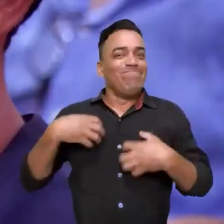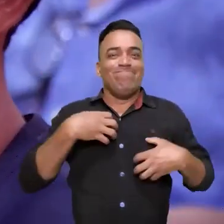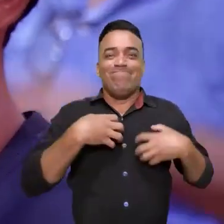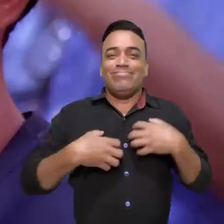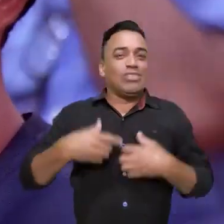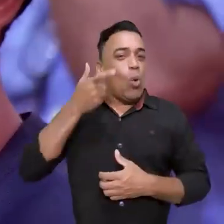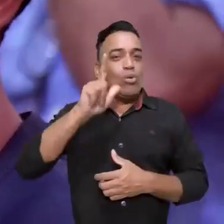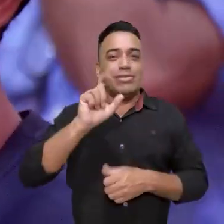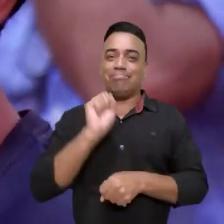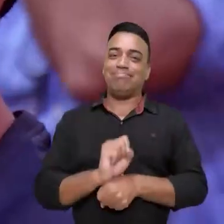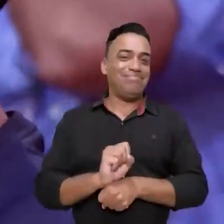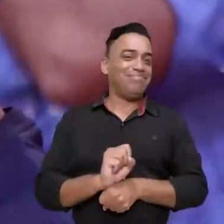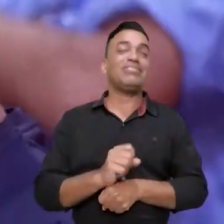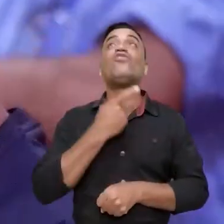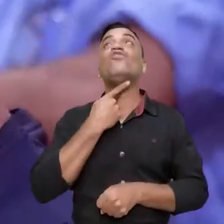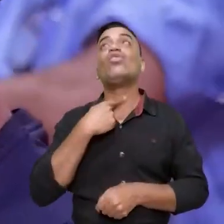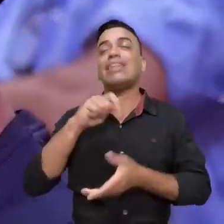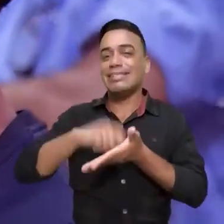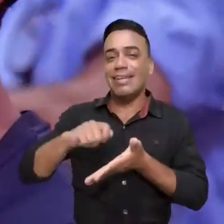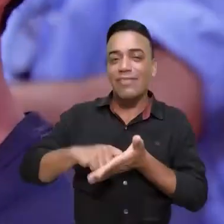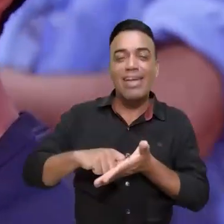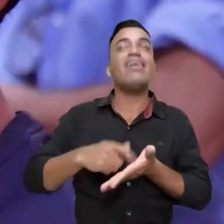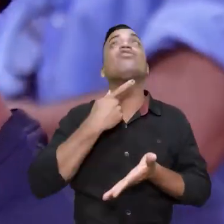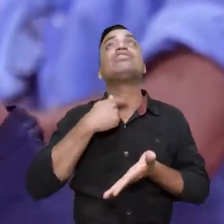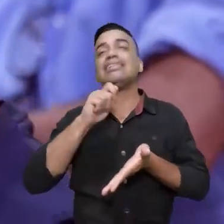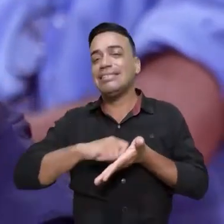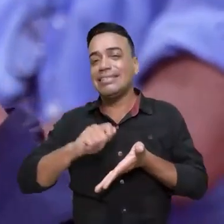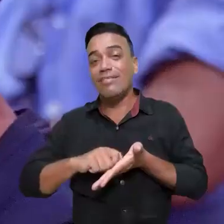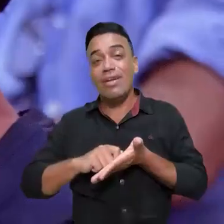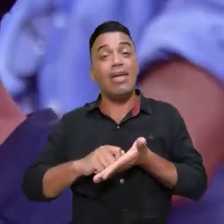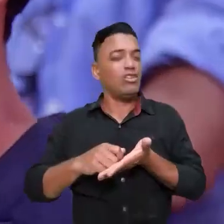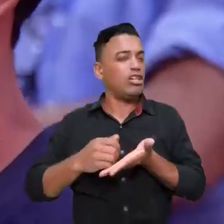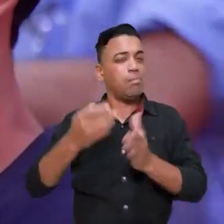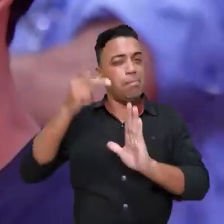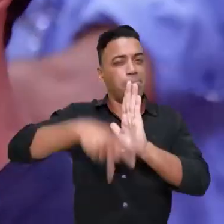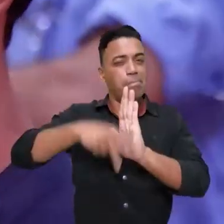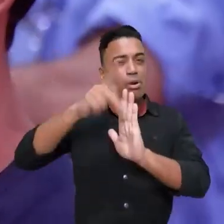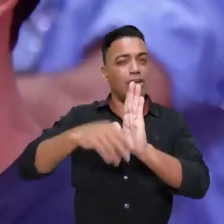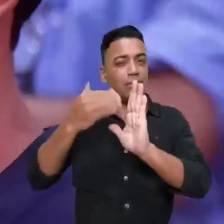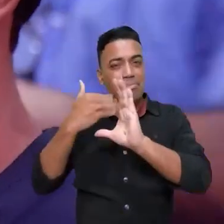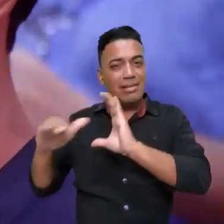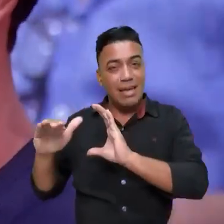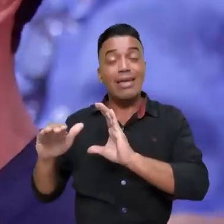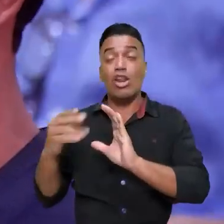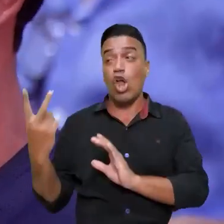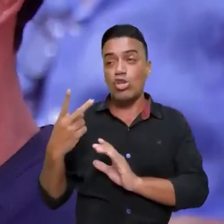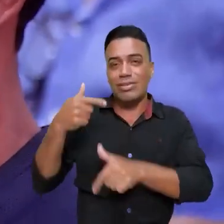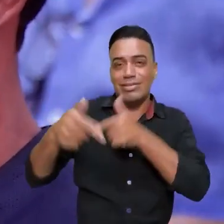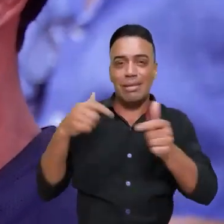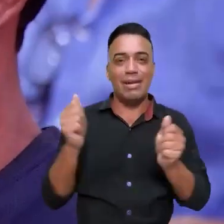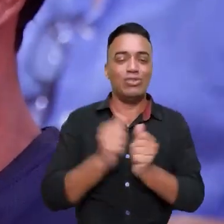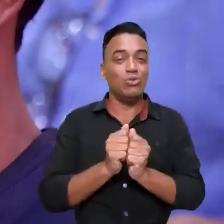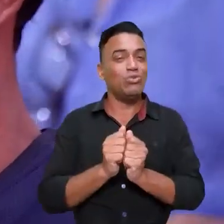ficar parado, eu tenho vontade de escrever e vontade de escrever. Te mandei mesmo já um projeto, estou doido para realizar com você. Assim,